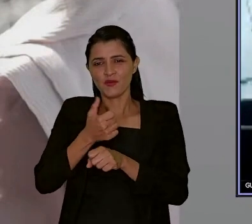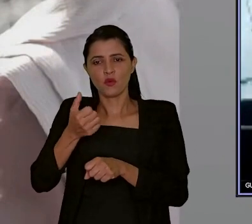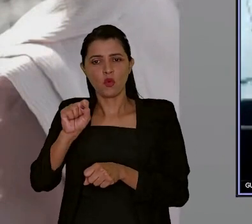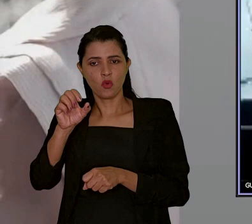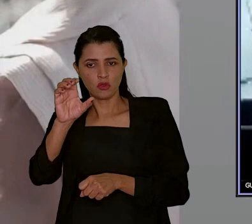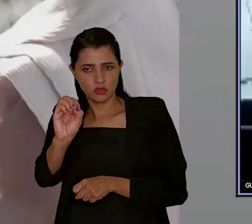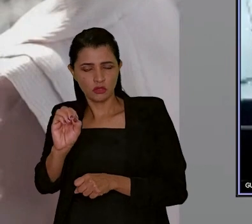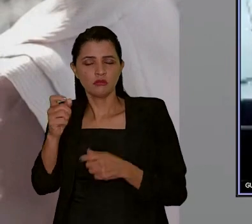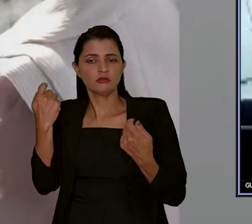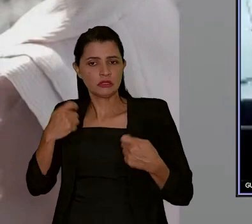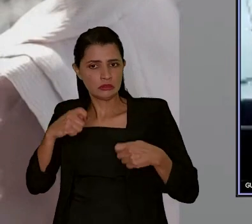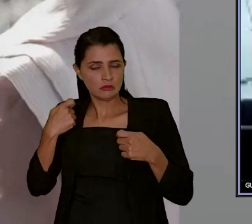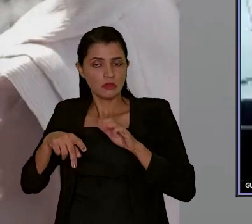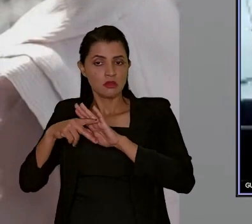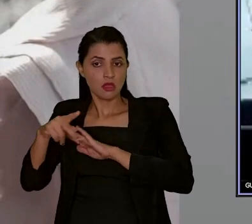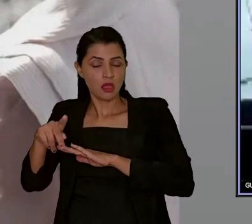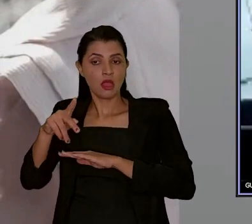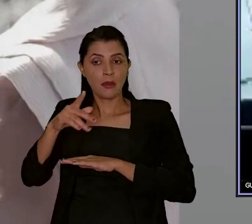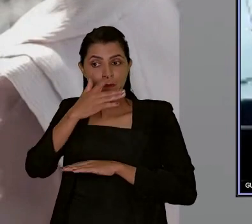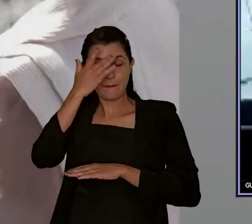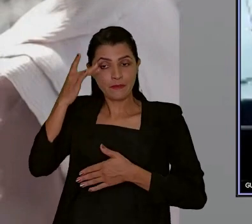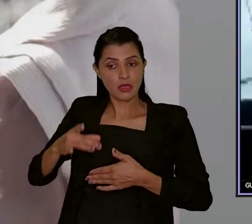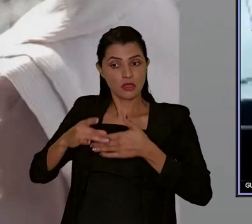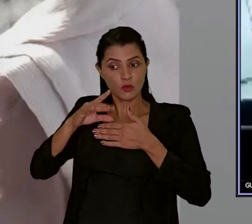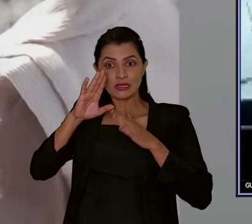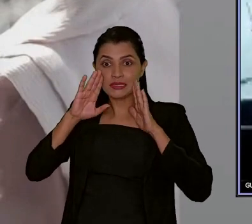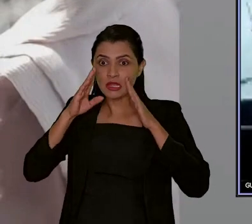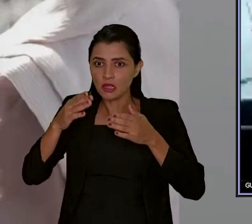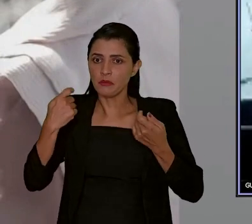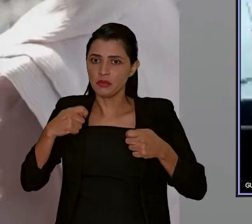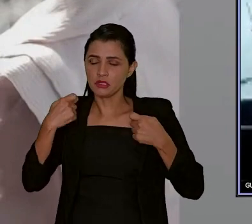autoridade central, como também das autoridades